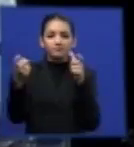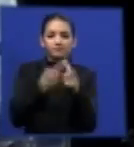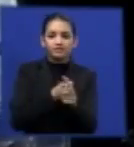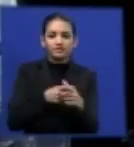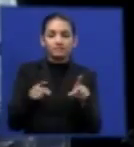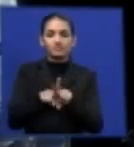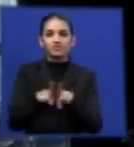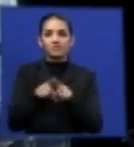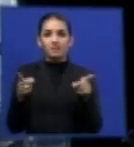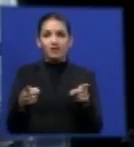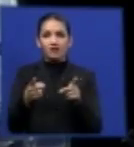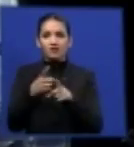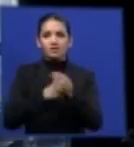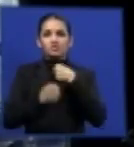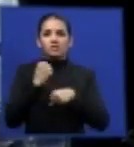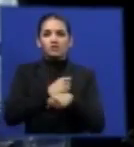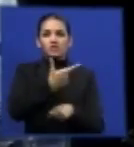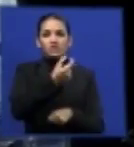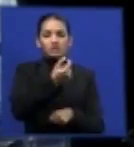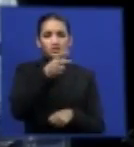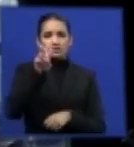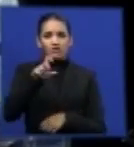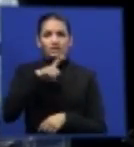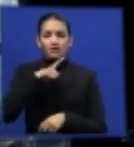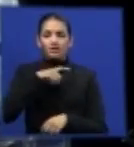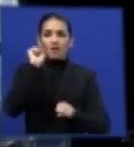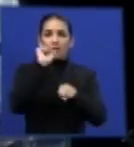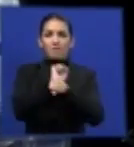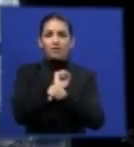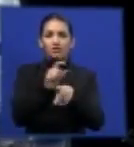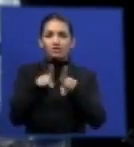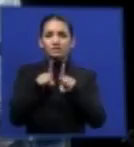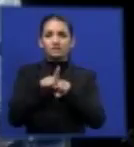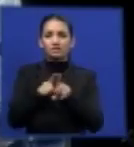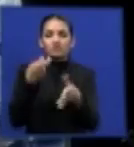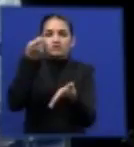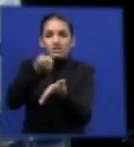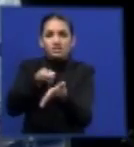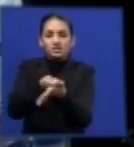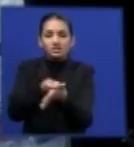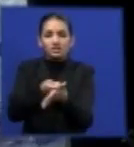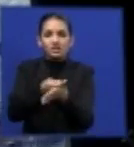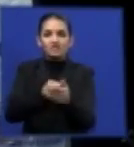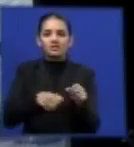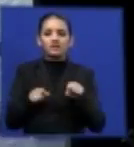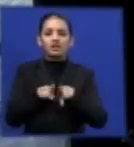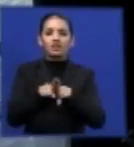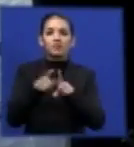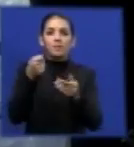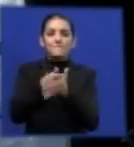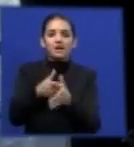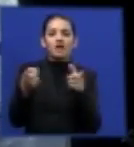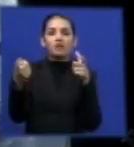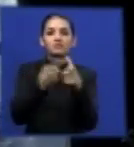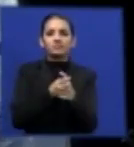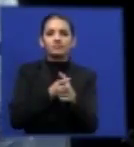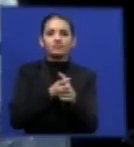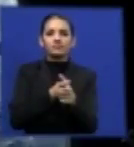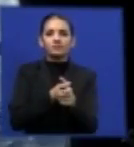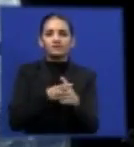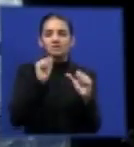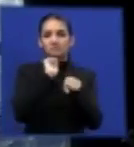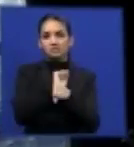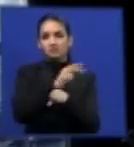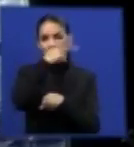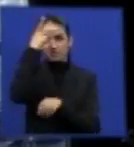2005 houve uma suspensão da exigibilidade dessas multas até o julgamento da presente ação